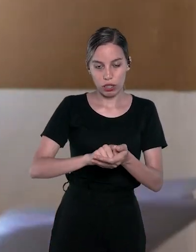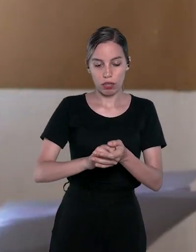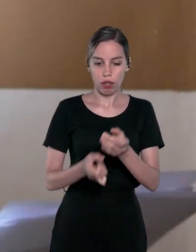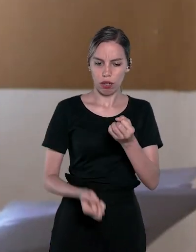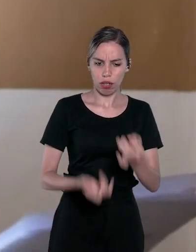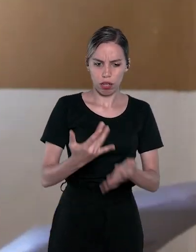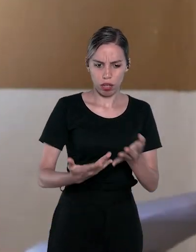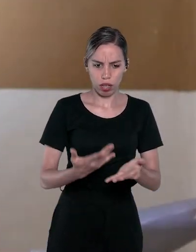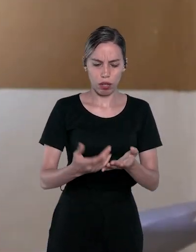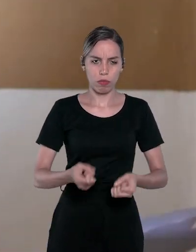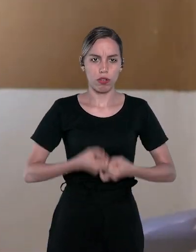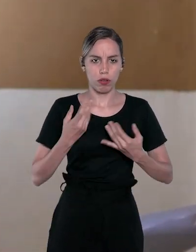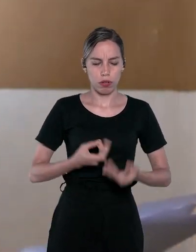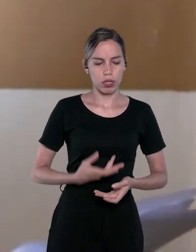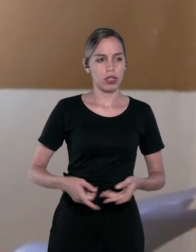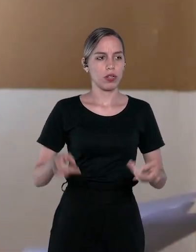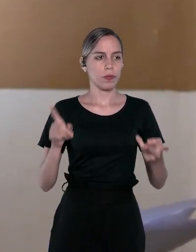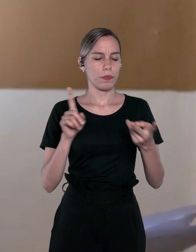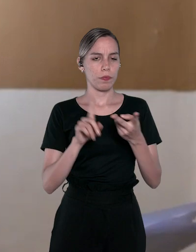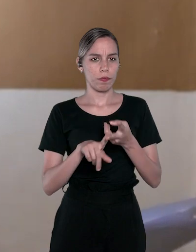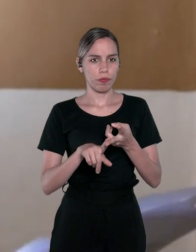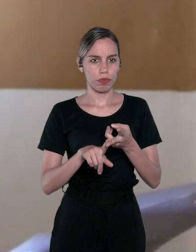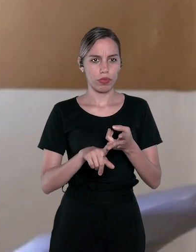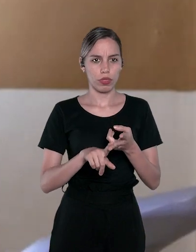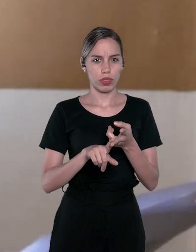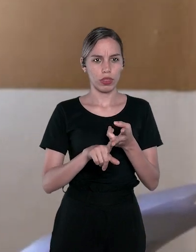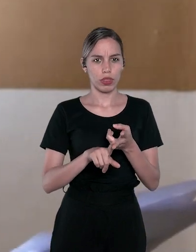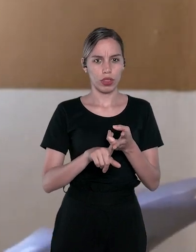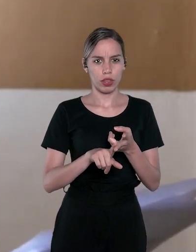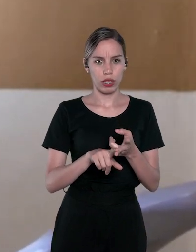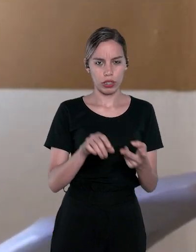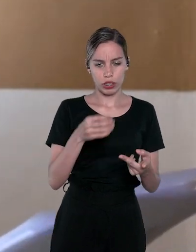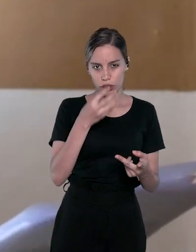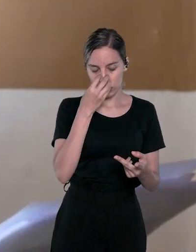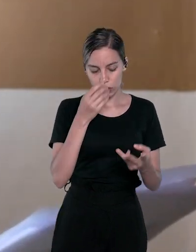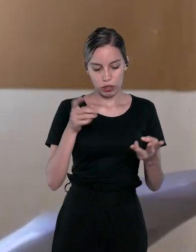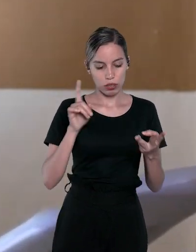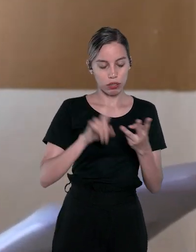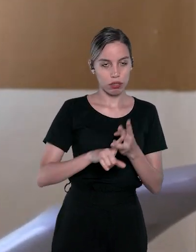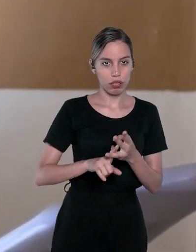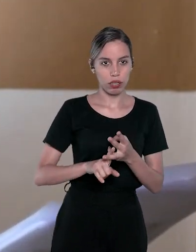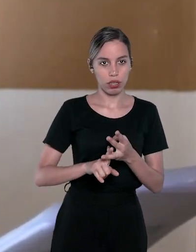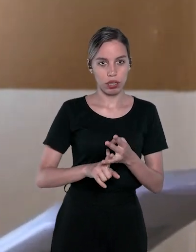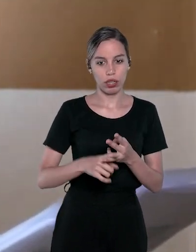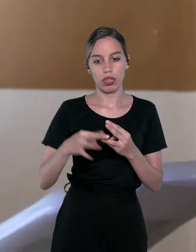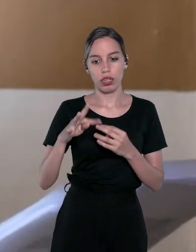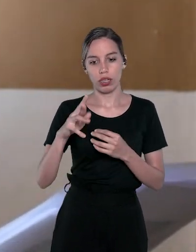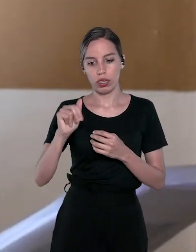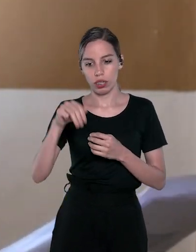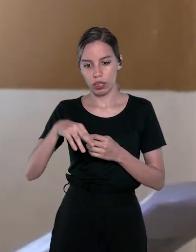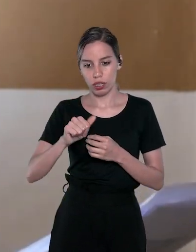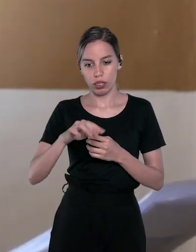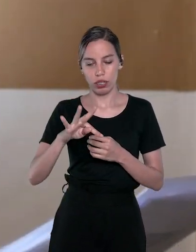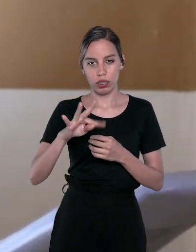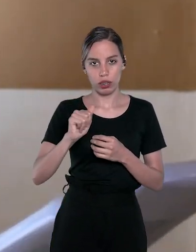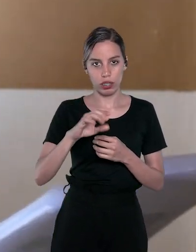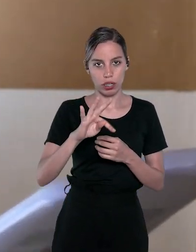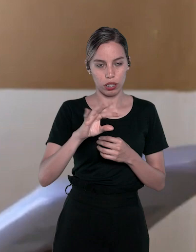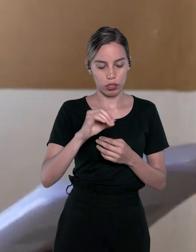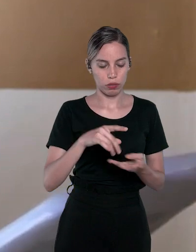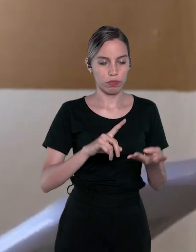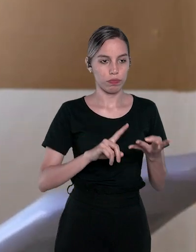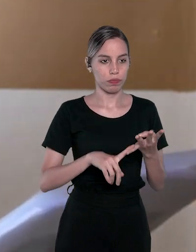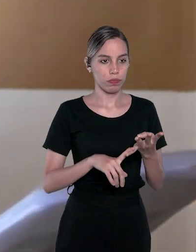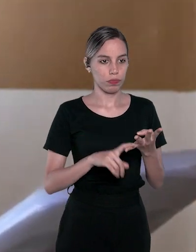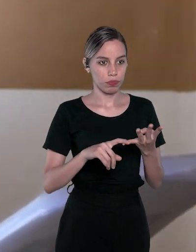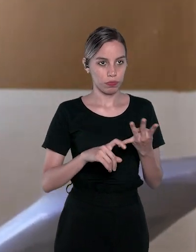poesia, Opus Circus, também de poesia, Tramatato Texto, de poesia, Raul Belém, o Arquiteto